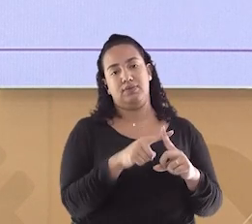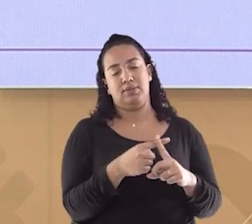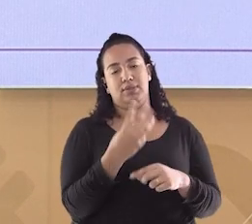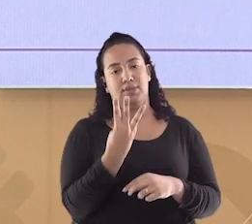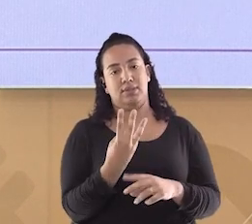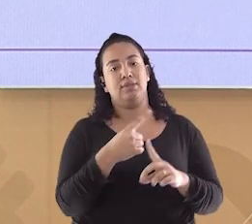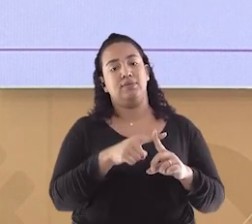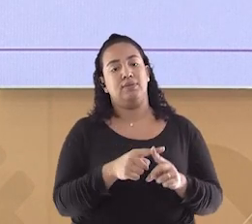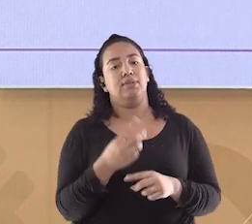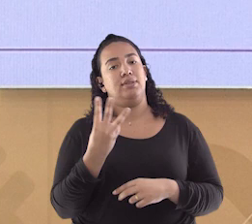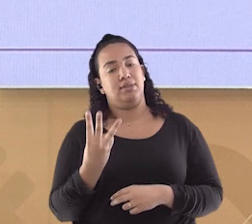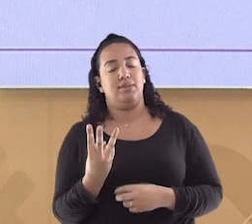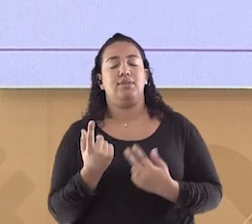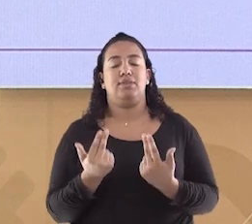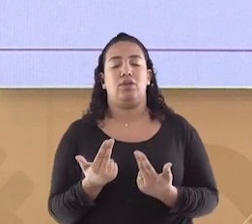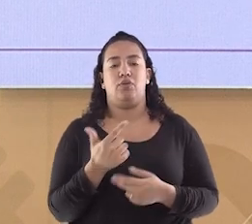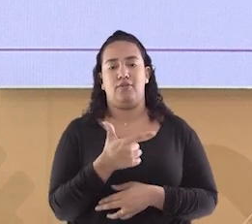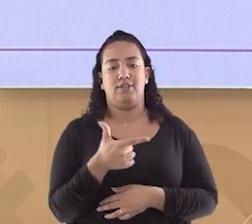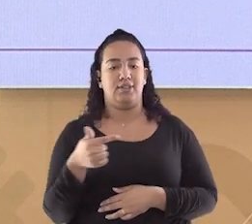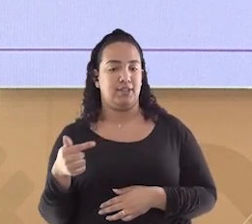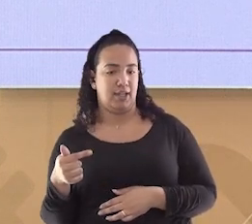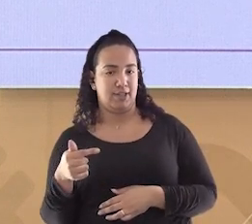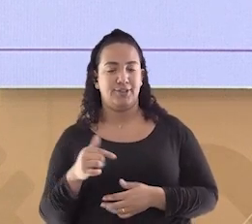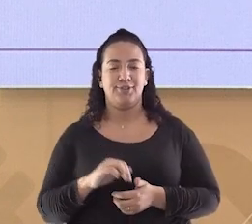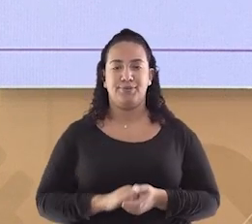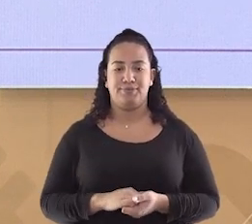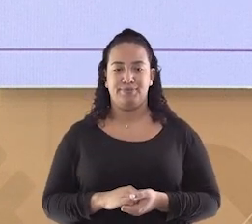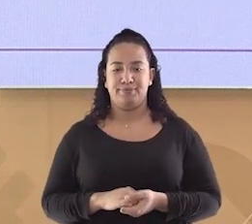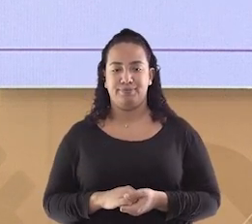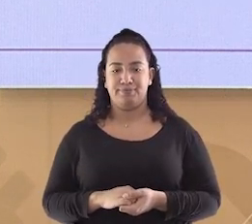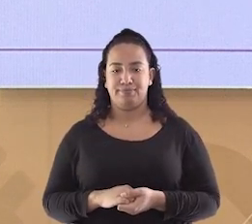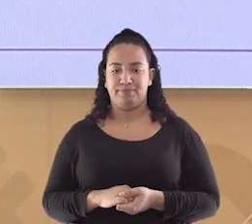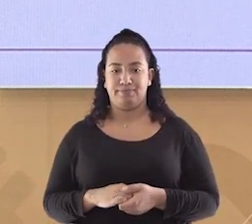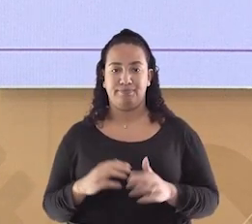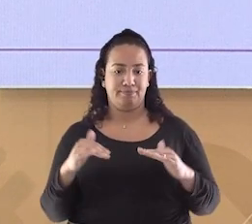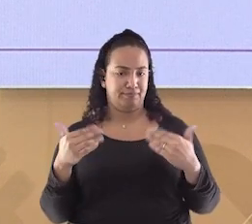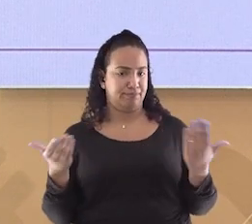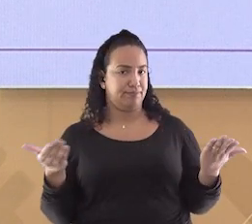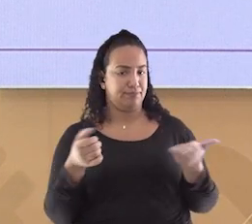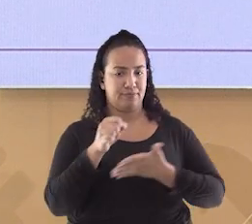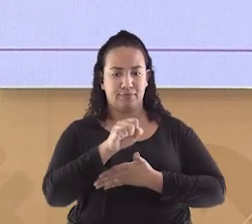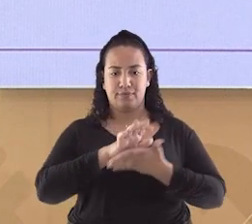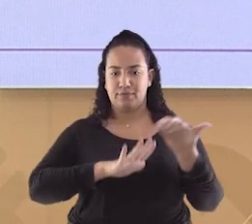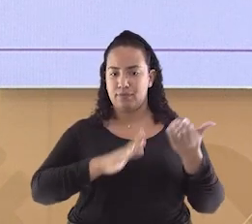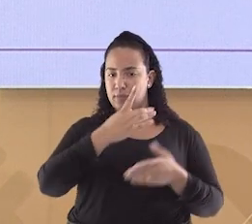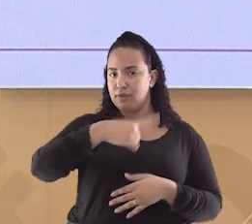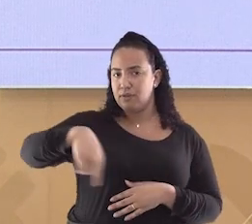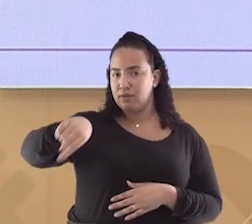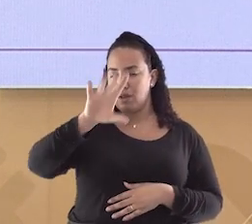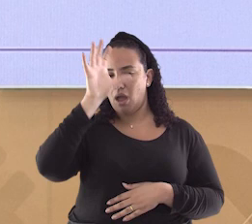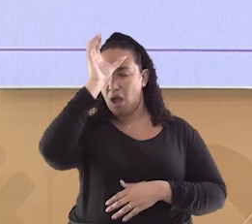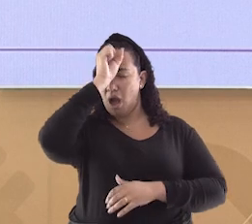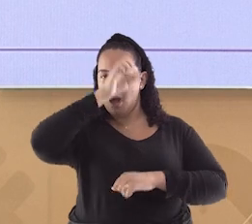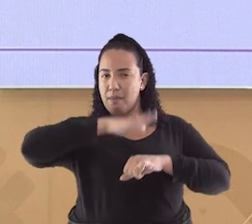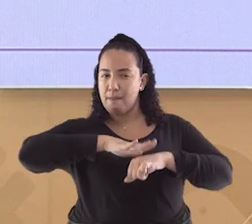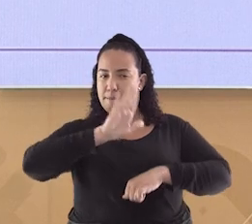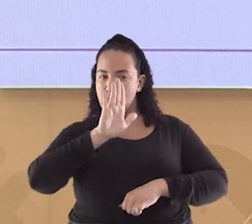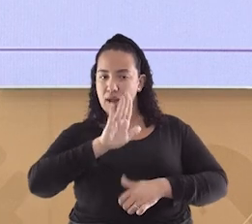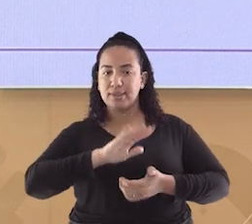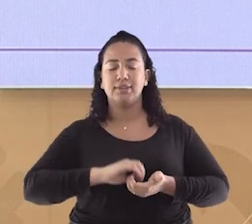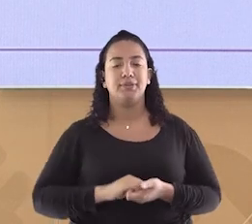3 vezes 3, é igual a 27. Vamos fazer uma atividade para aprendermos ainda